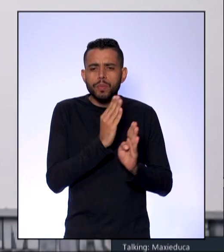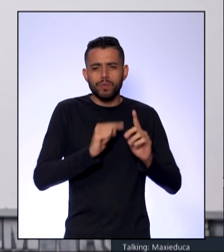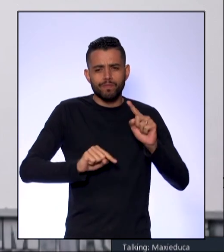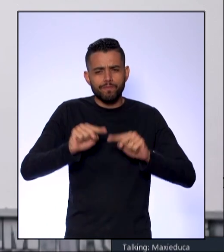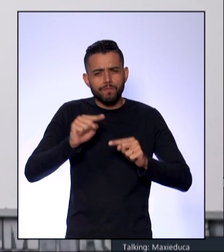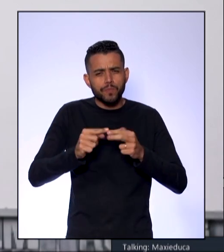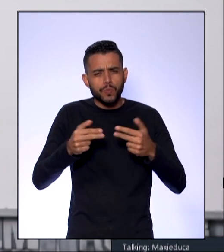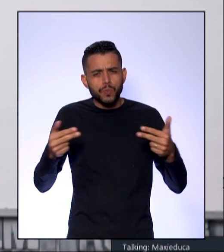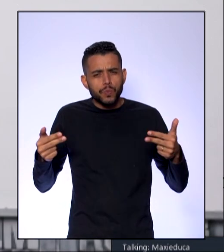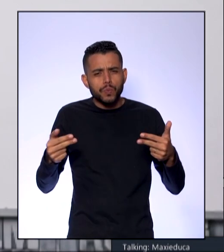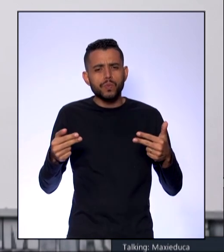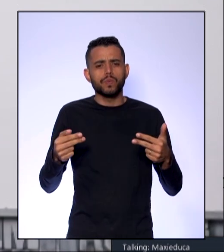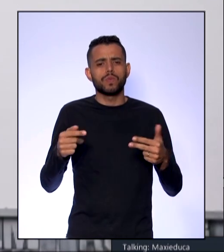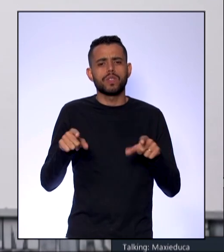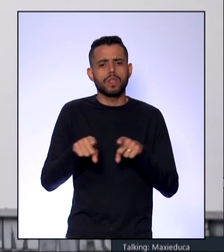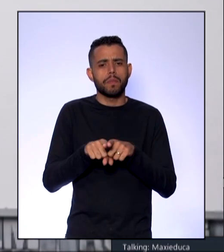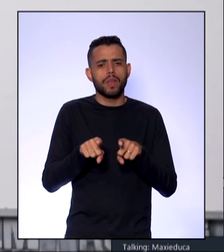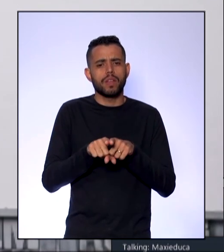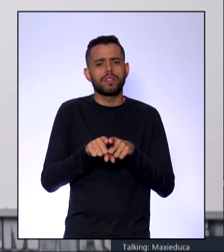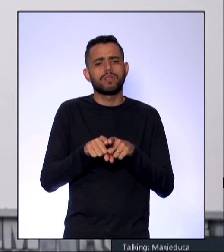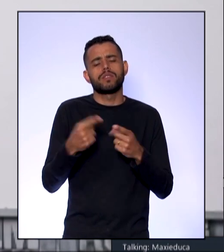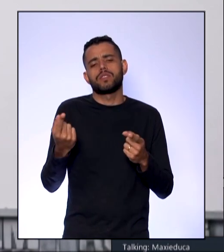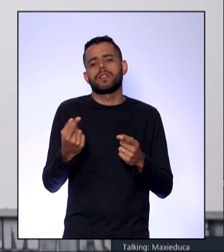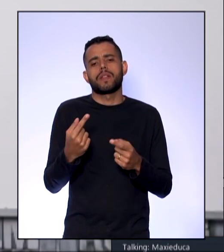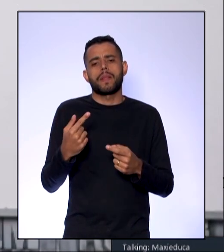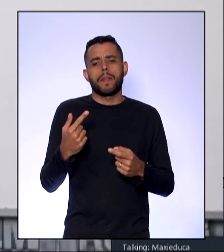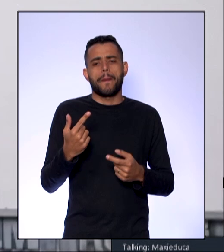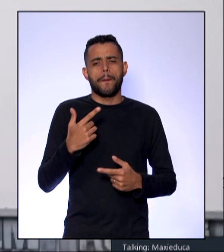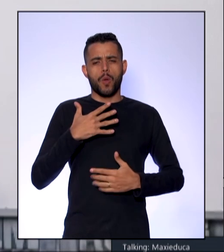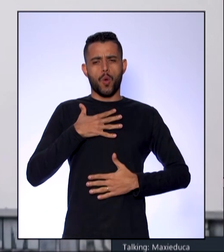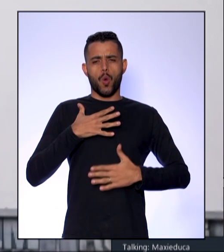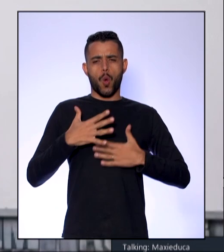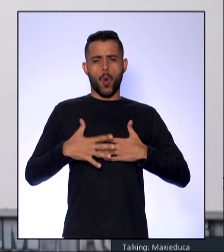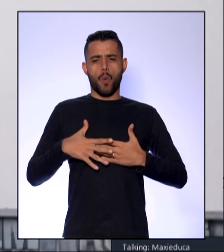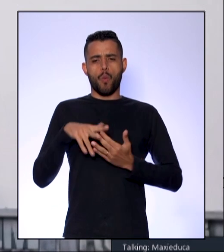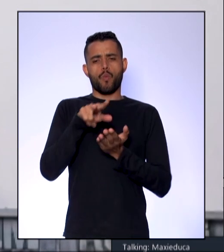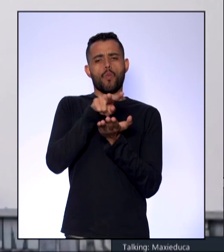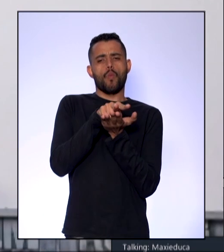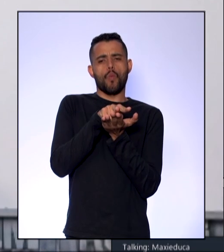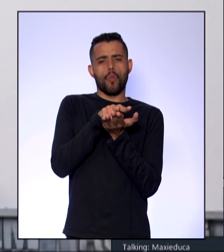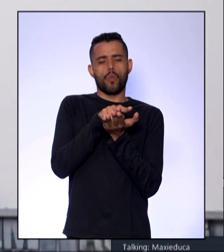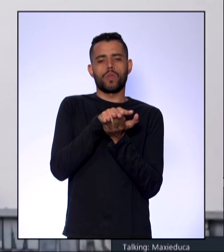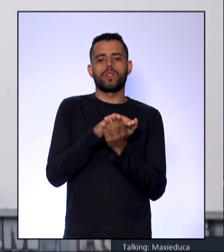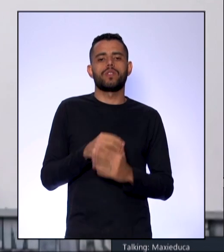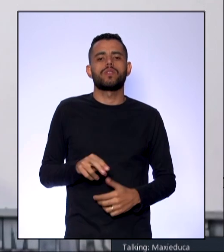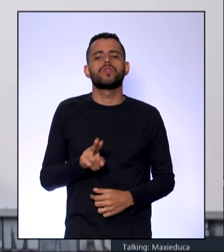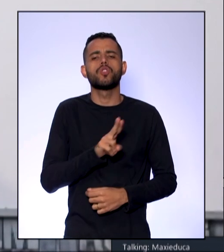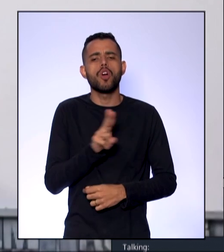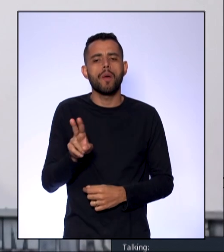de povos que nós chamamos de vikings.